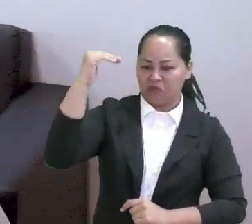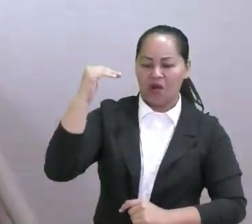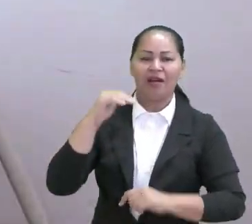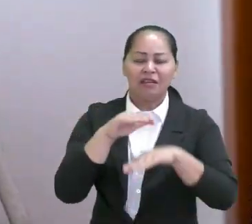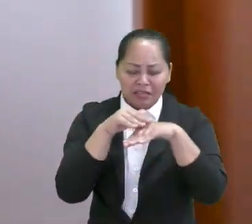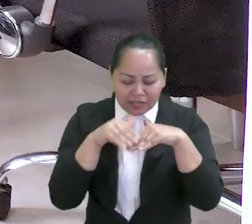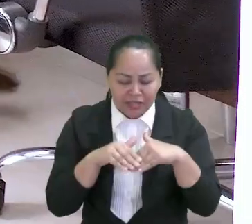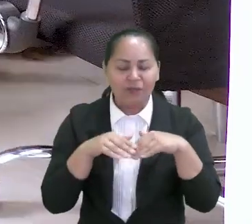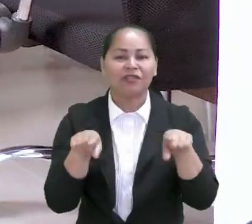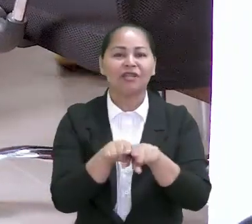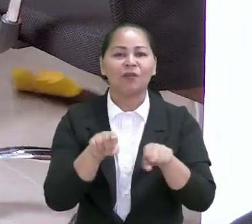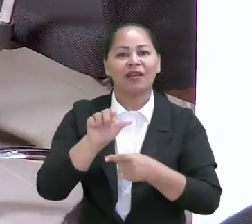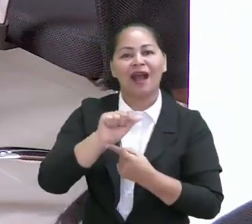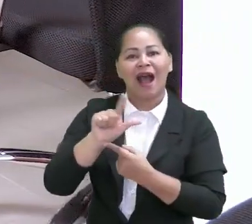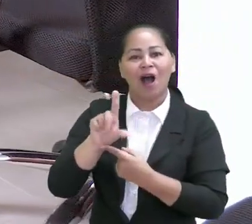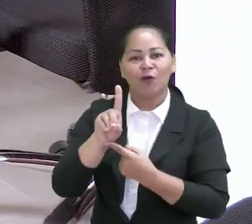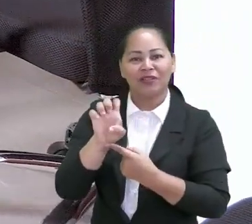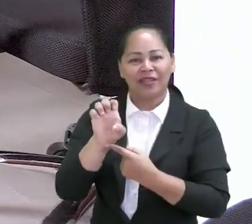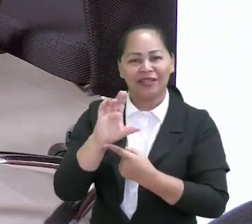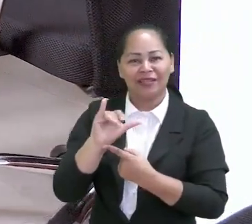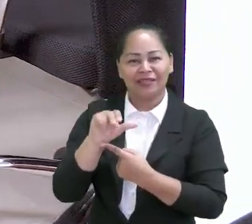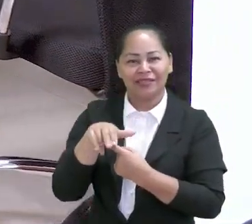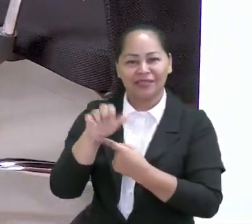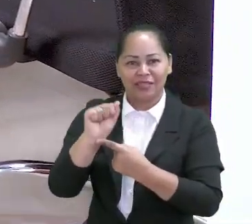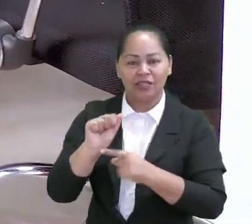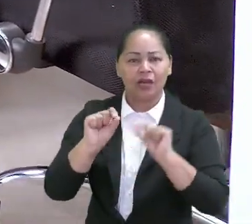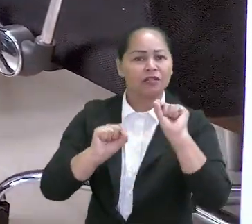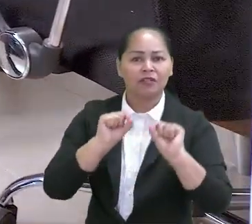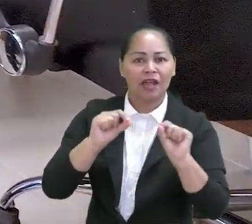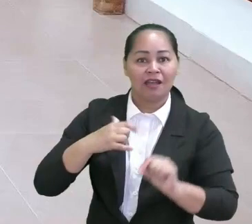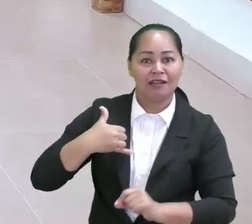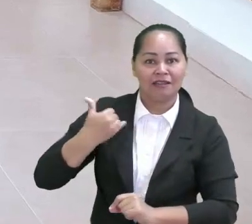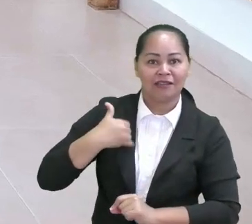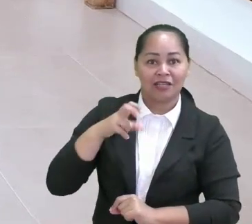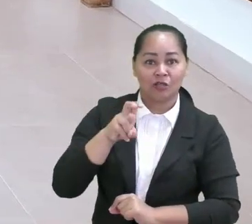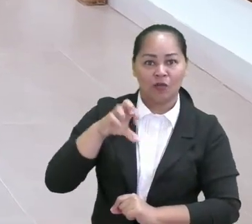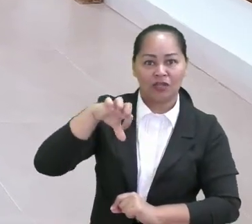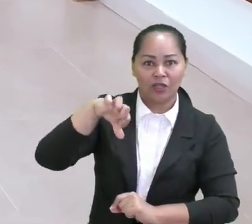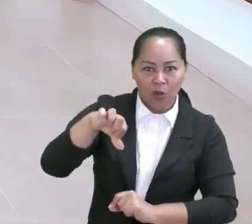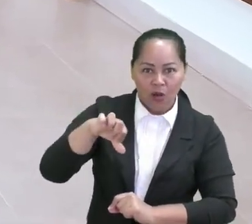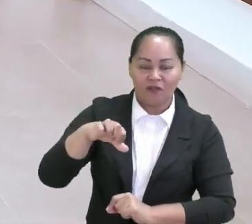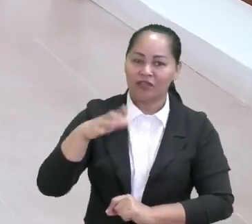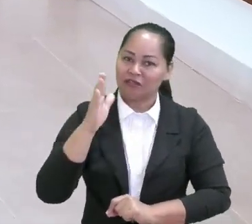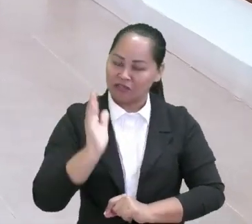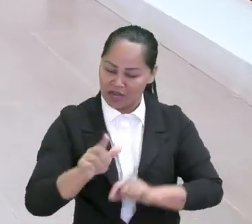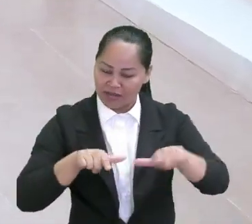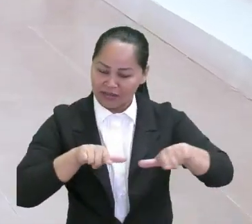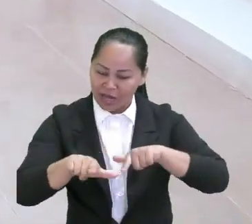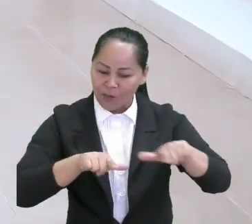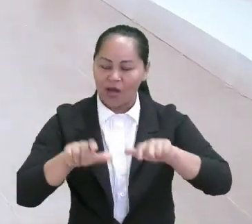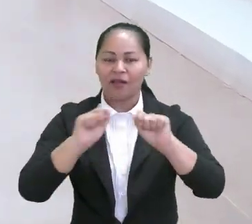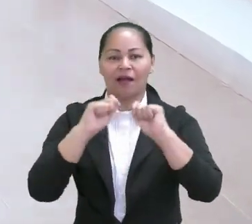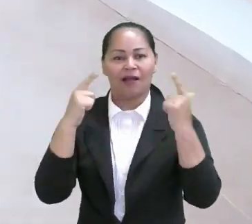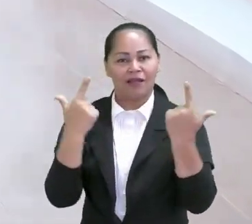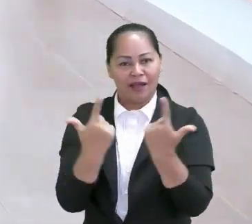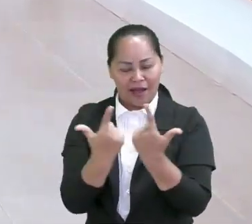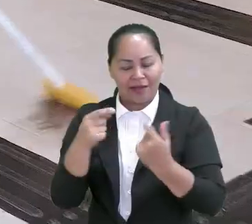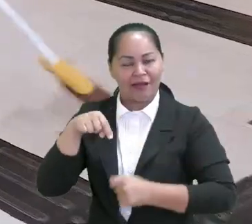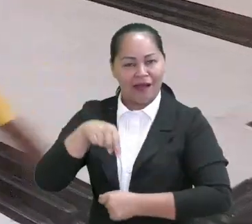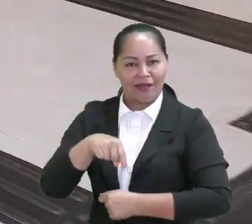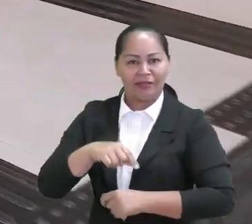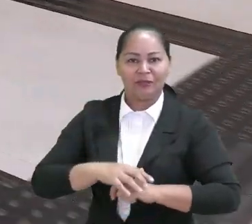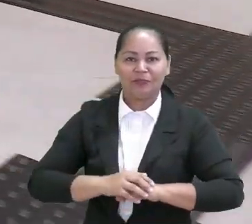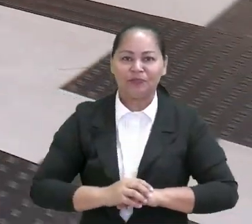dona Aldecina Magalhães da Silva, de 59 anos, que há dois é uma das colaboradoras na Casa do